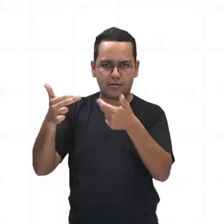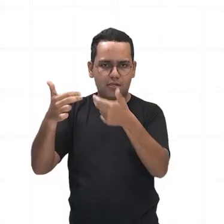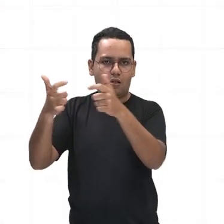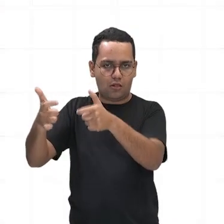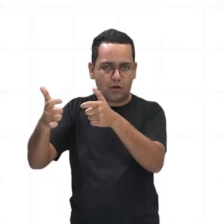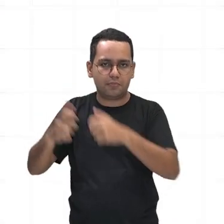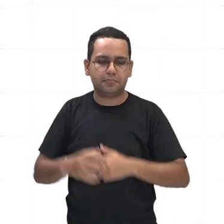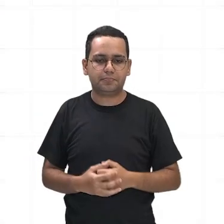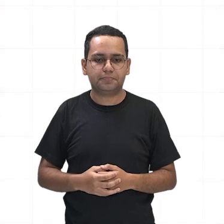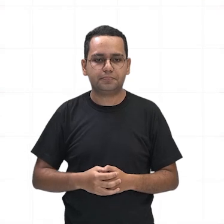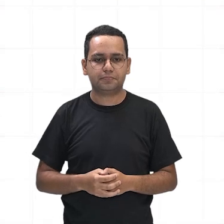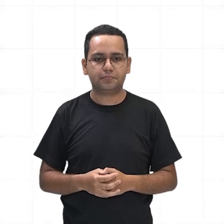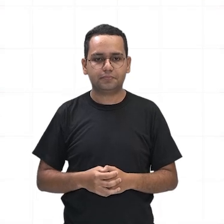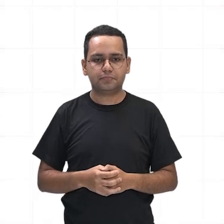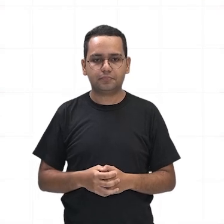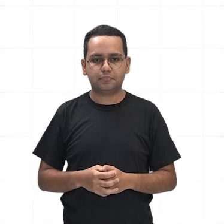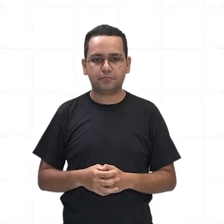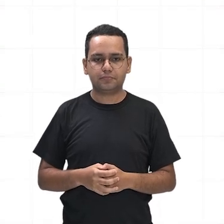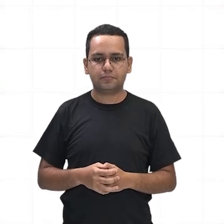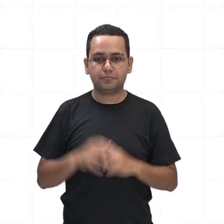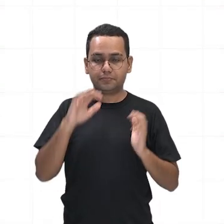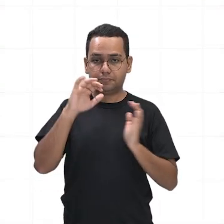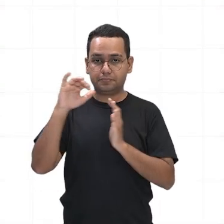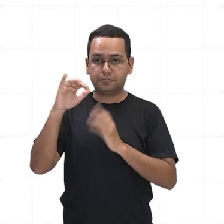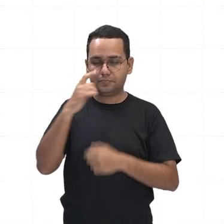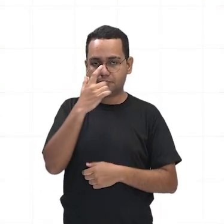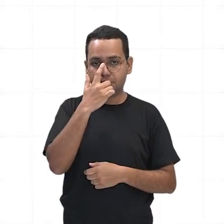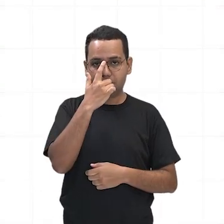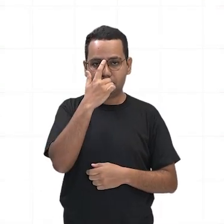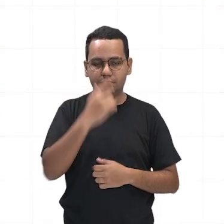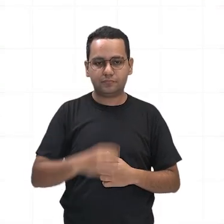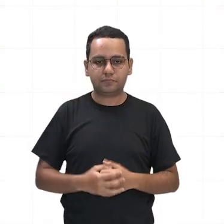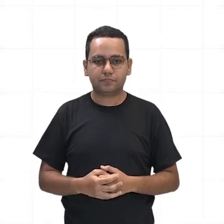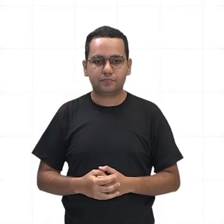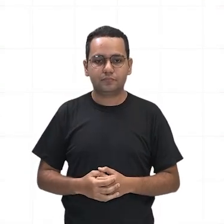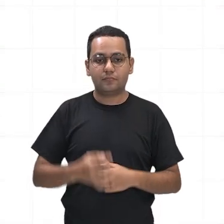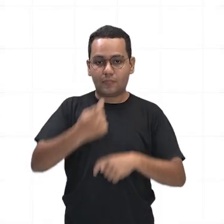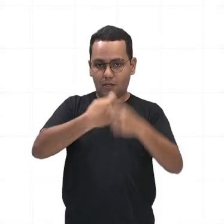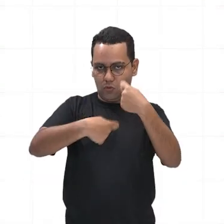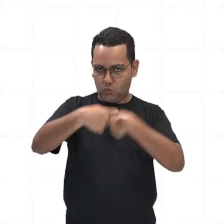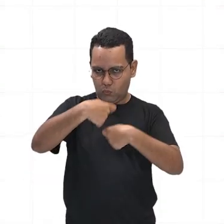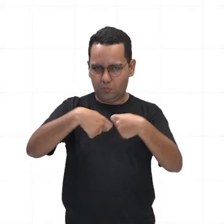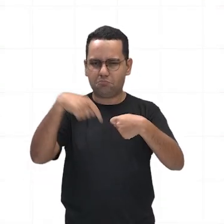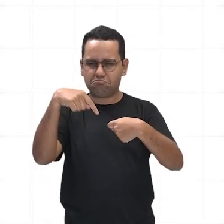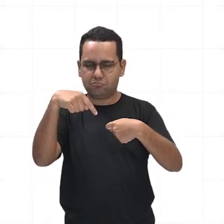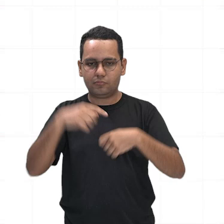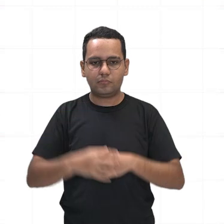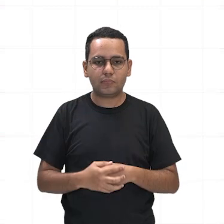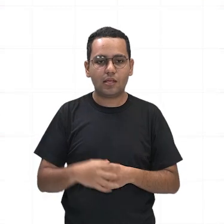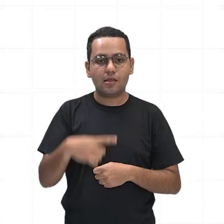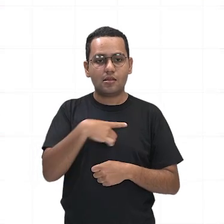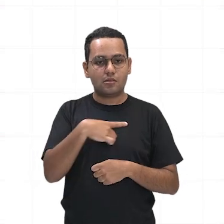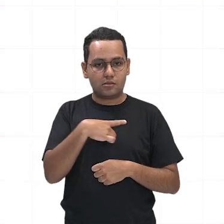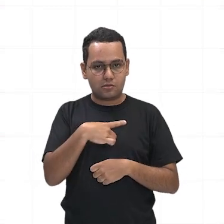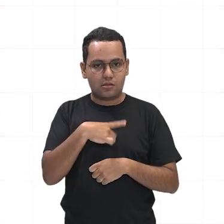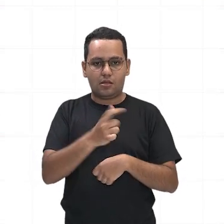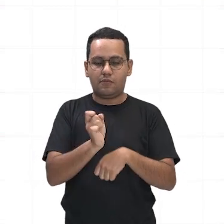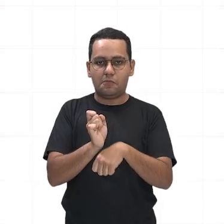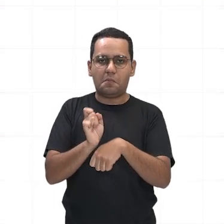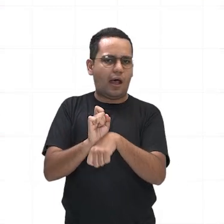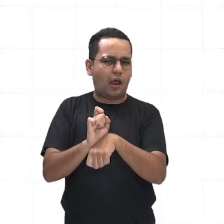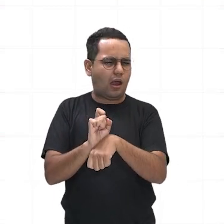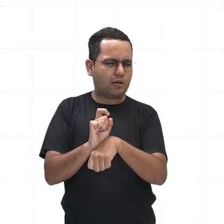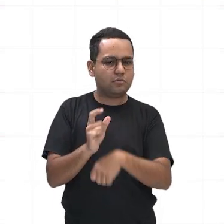ali comigo, vamos falar um pouco sobre a economia, né? No campo da economia, chegou a congelar os preços de produtos